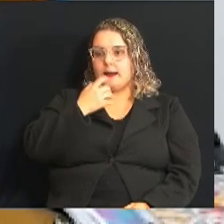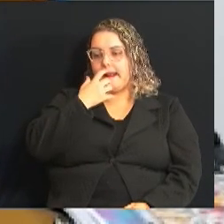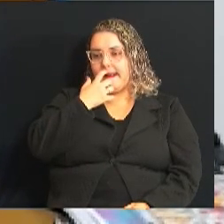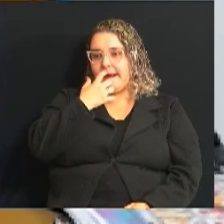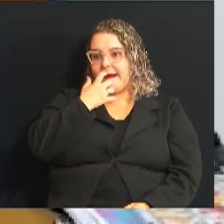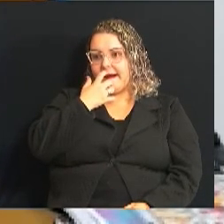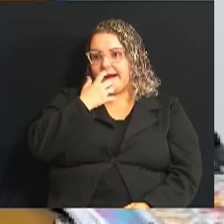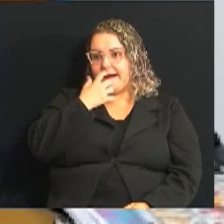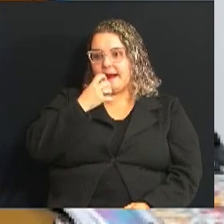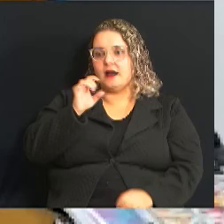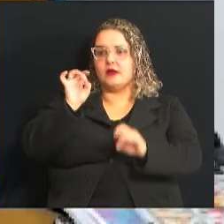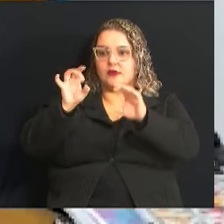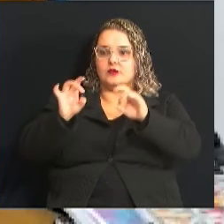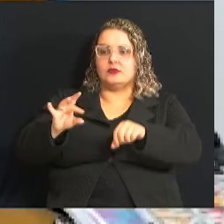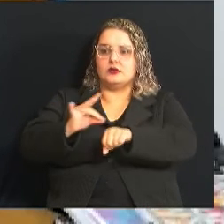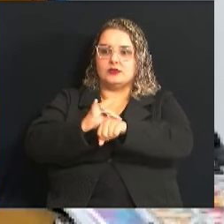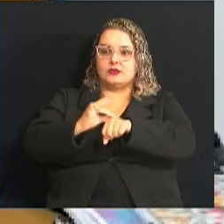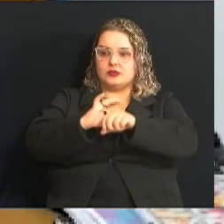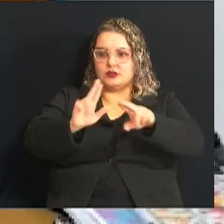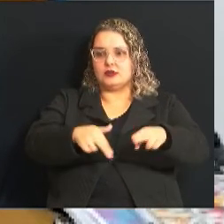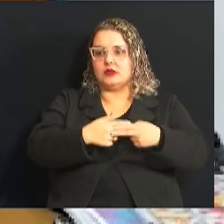por especialista em luto, que é o